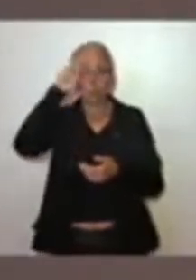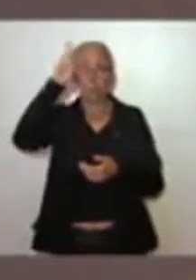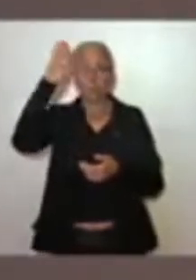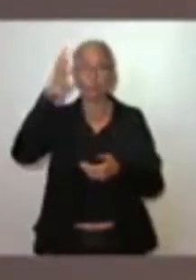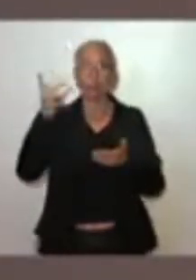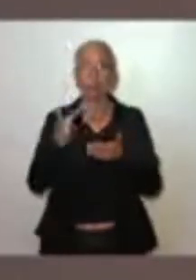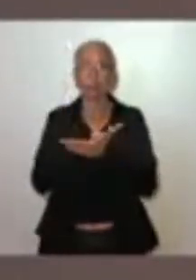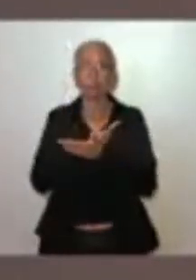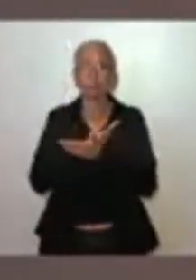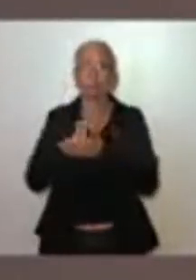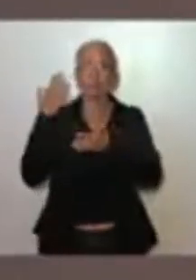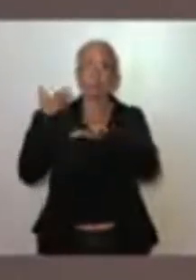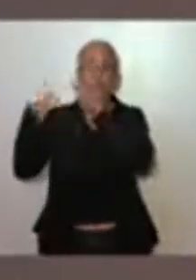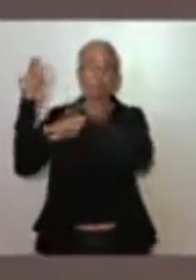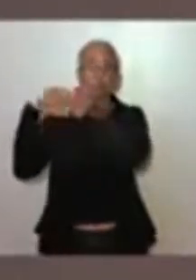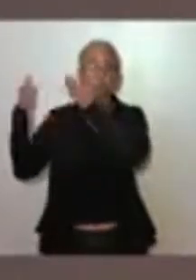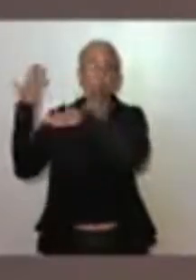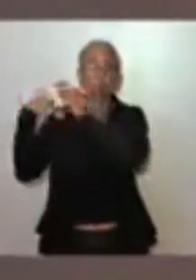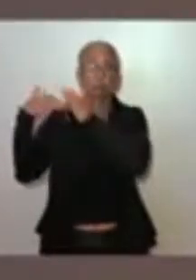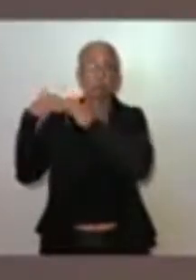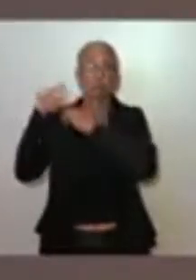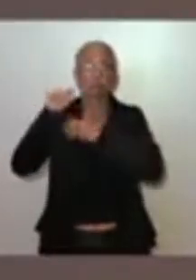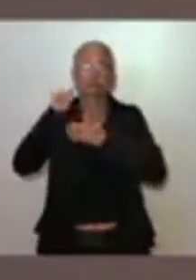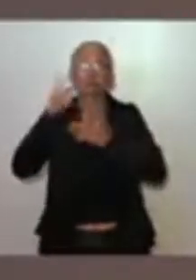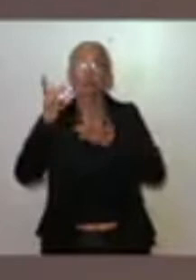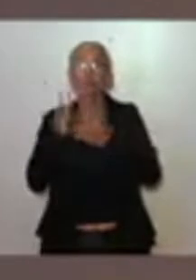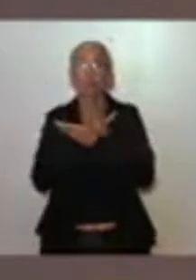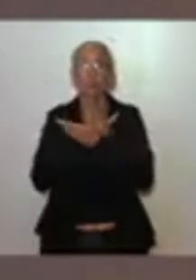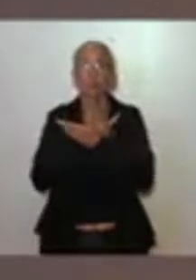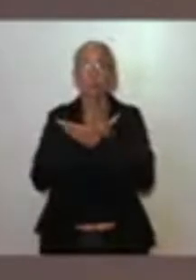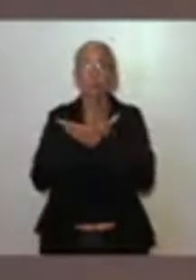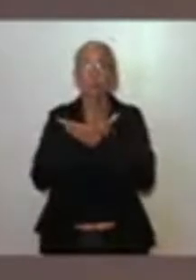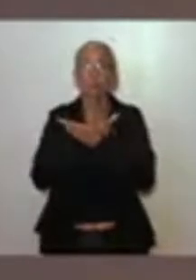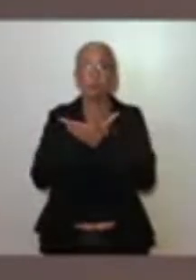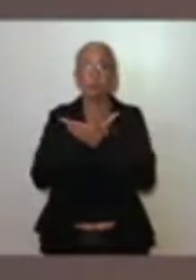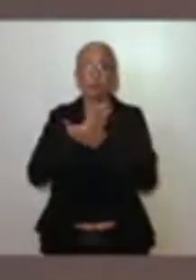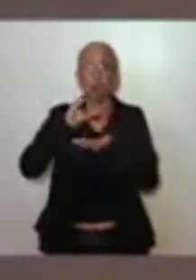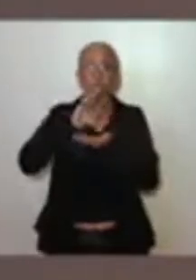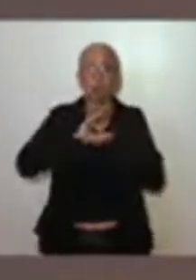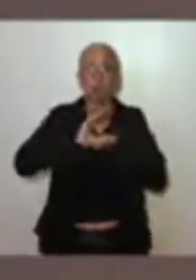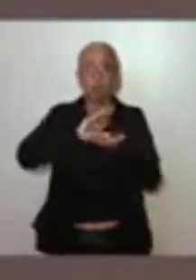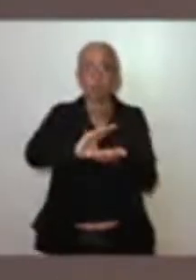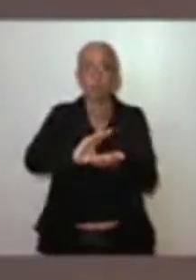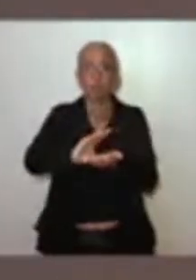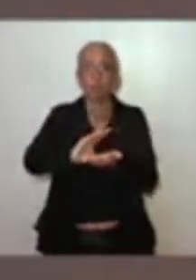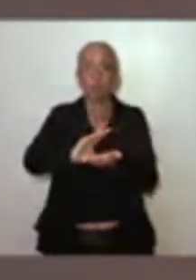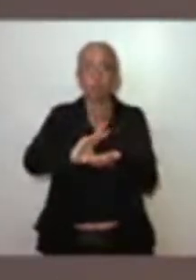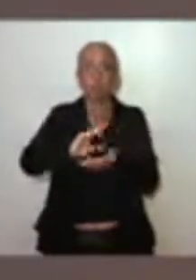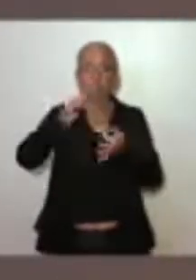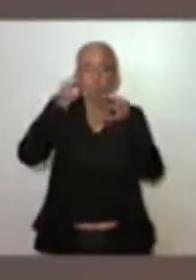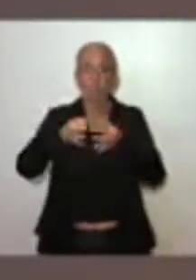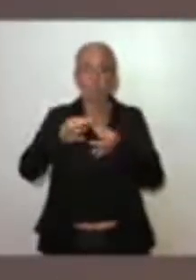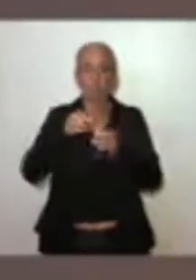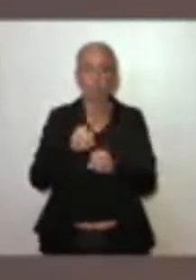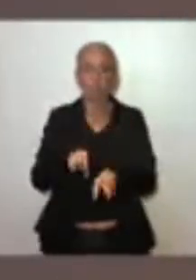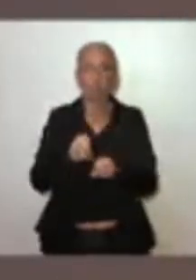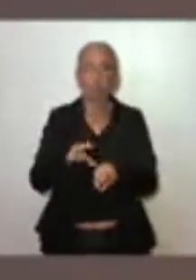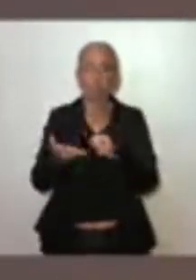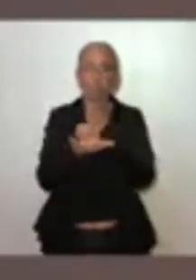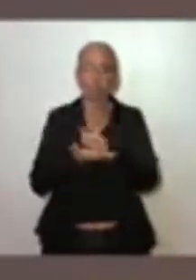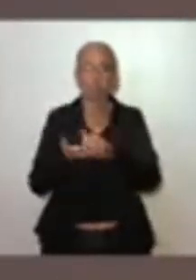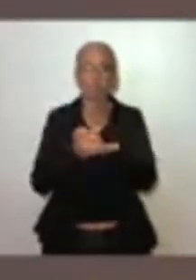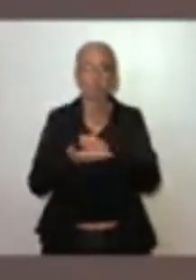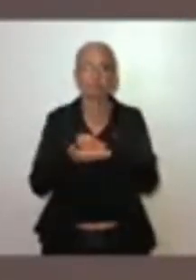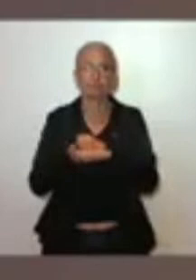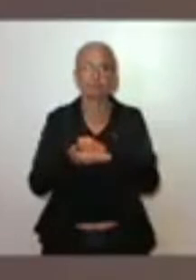dessa regressão certamente foi o não investir o suficiente e o adequado em Educação Básica